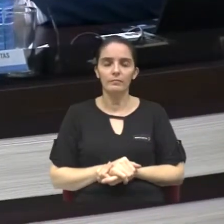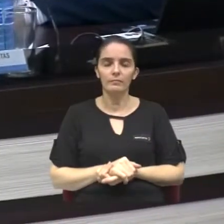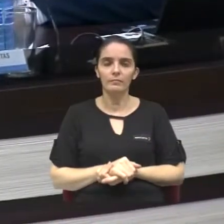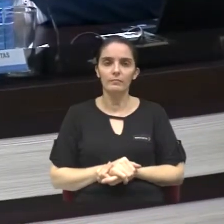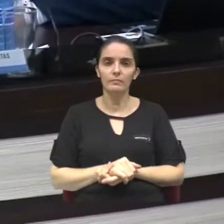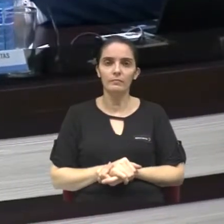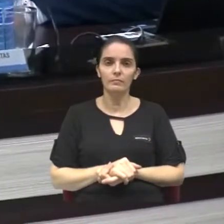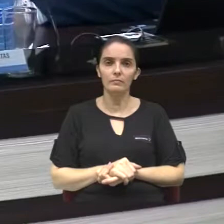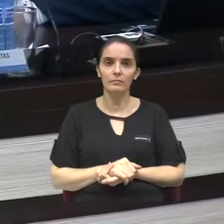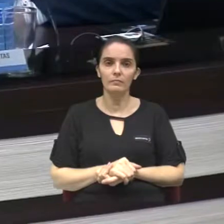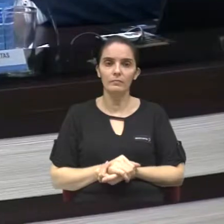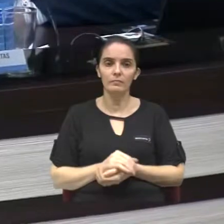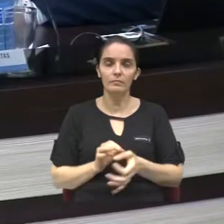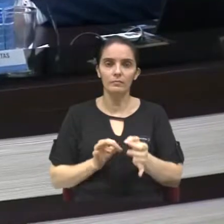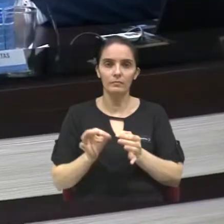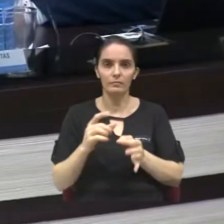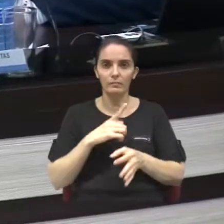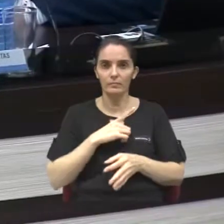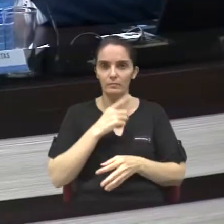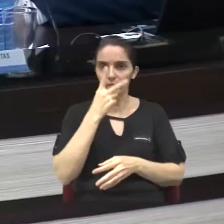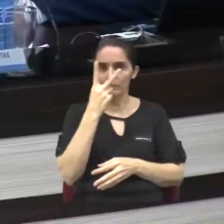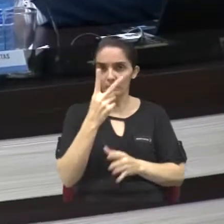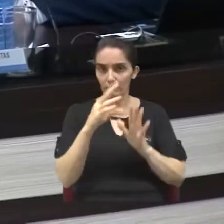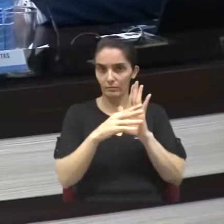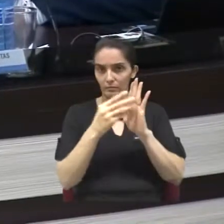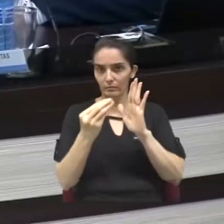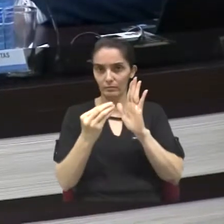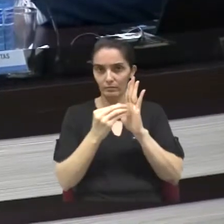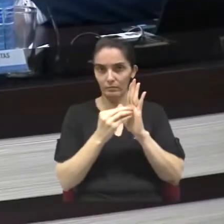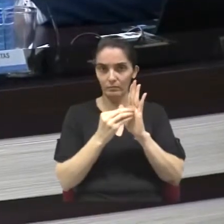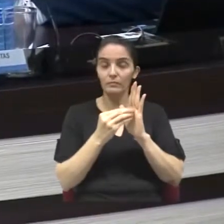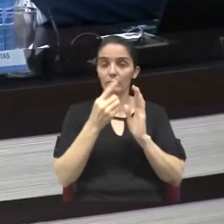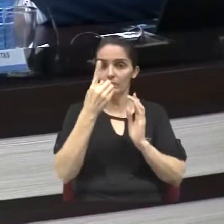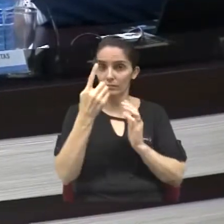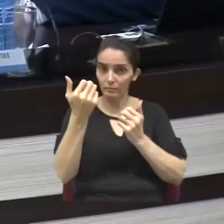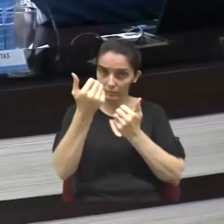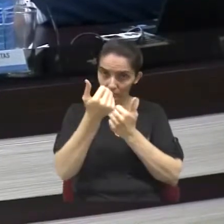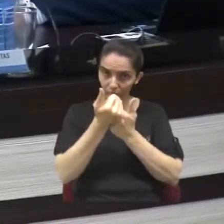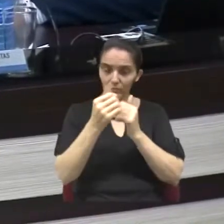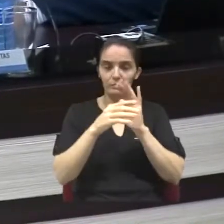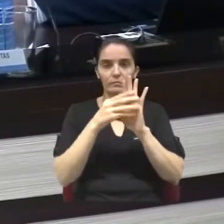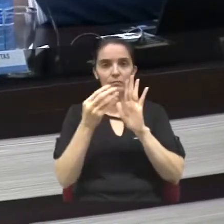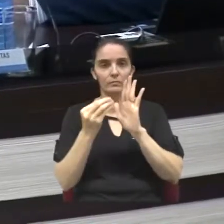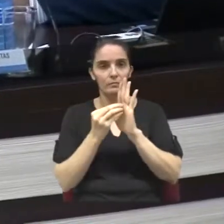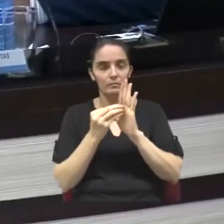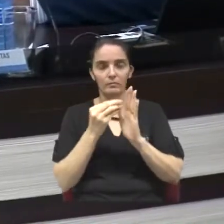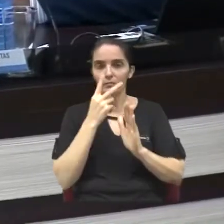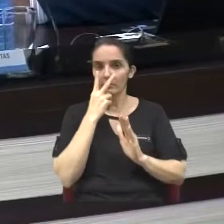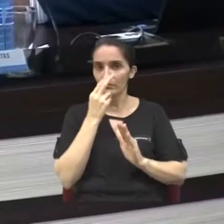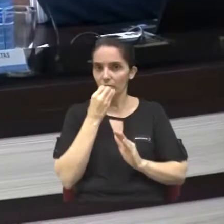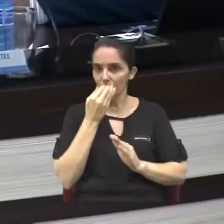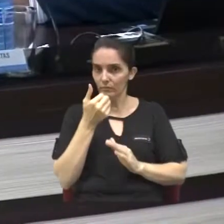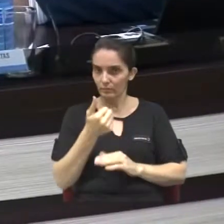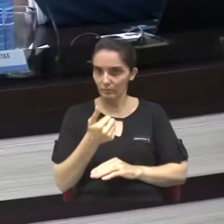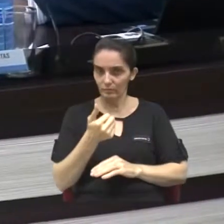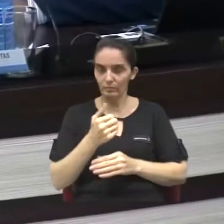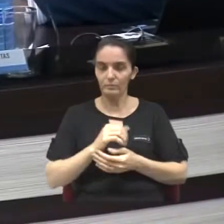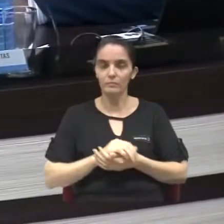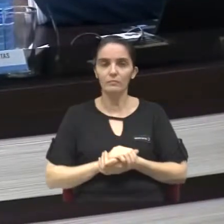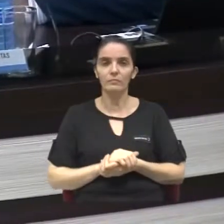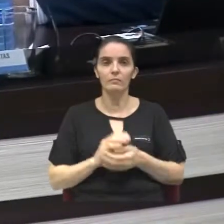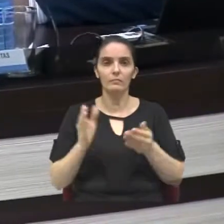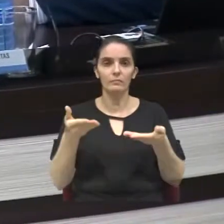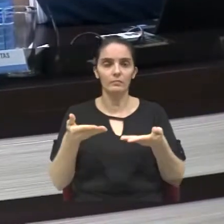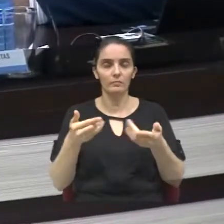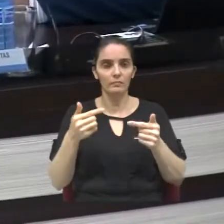providências. O projeto contém 2 emendas e uma subemenda e os pareceres das comissões são favoráveis.